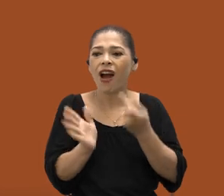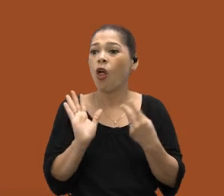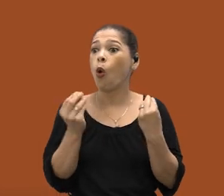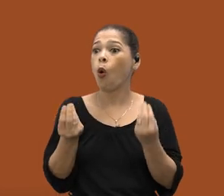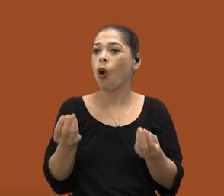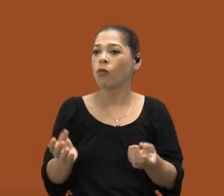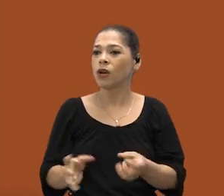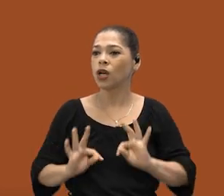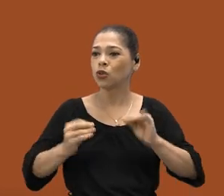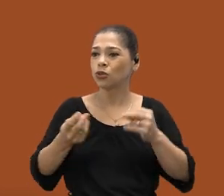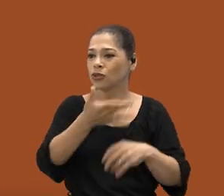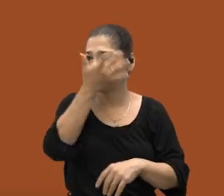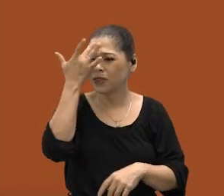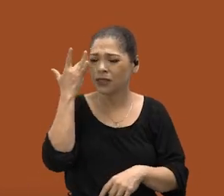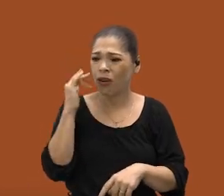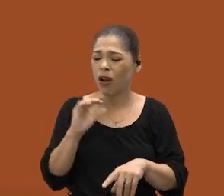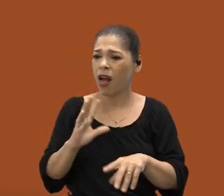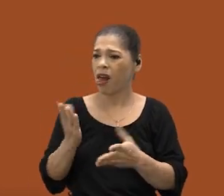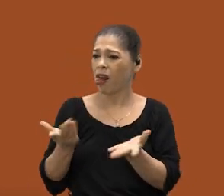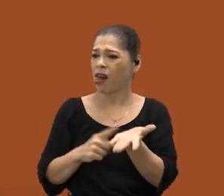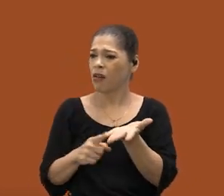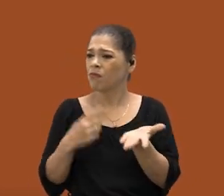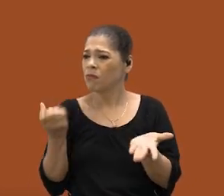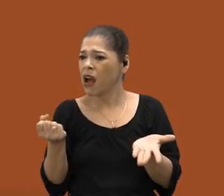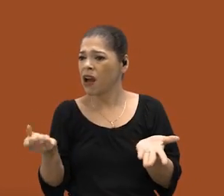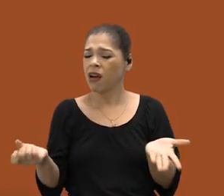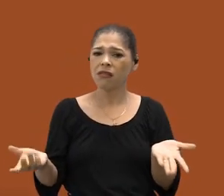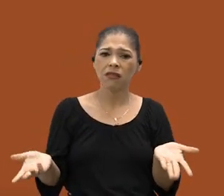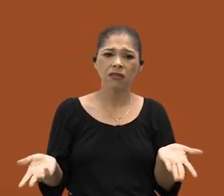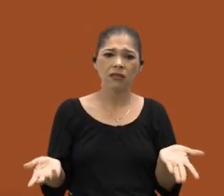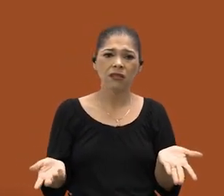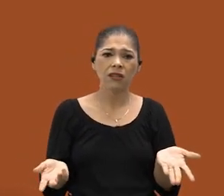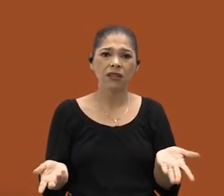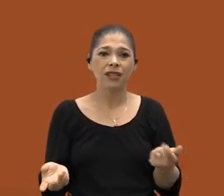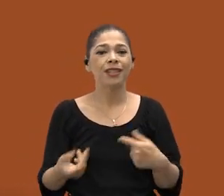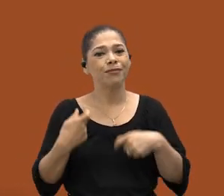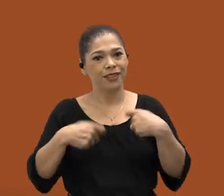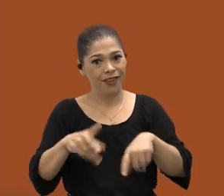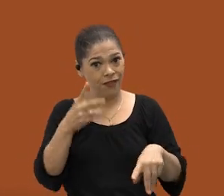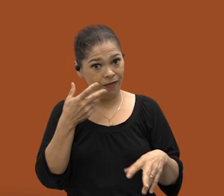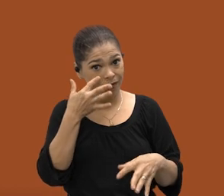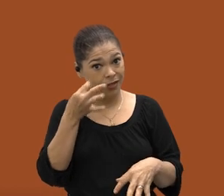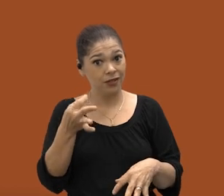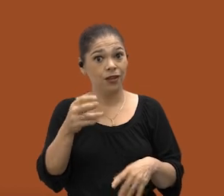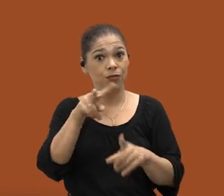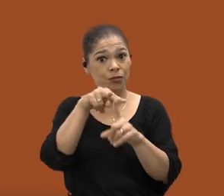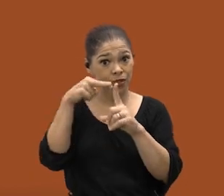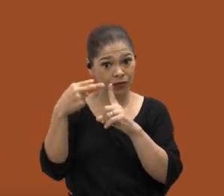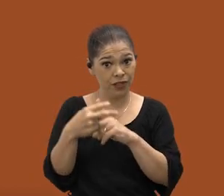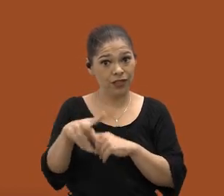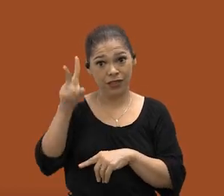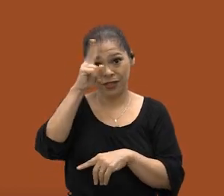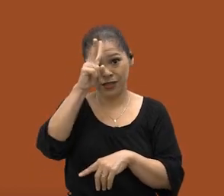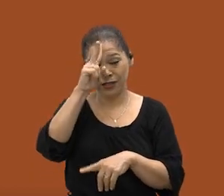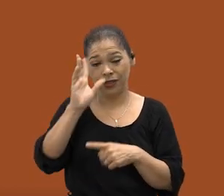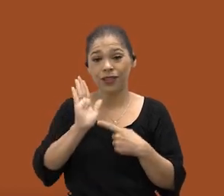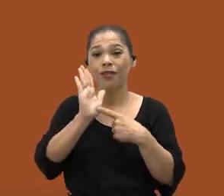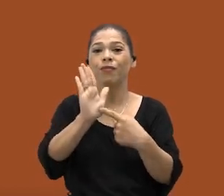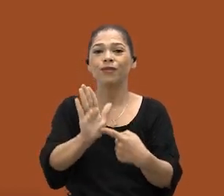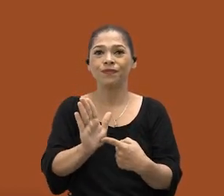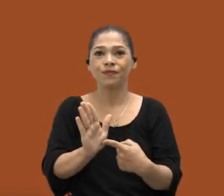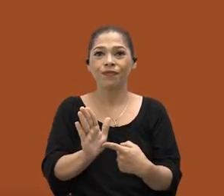isso observe e a gente tem que fazer isso faz do ponto de vista histórico né então a gente vai lá